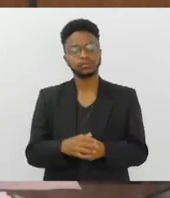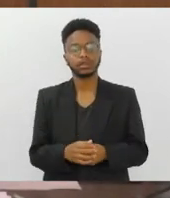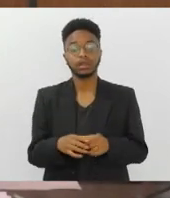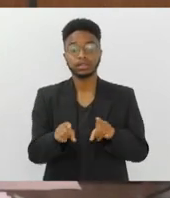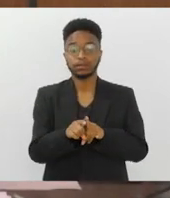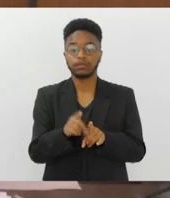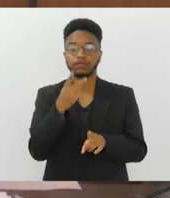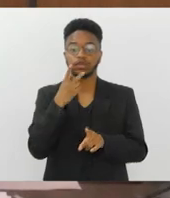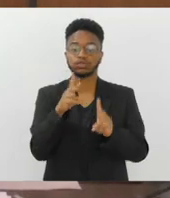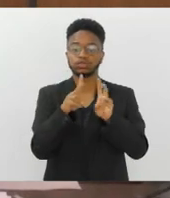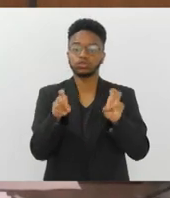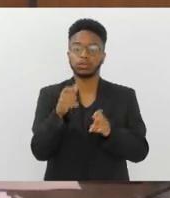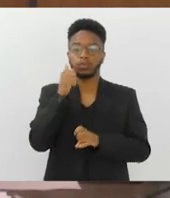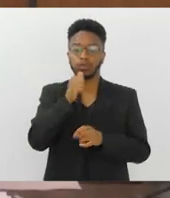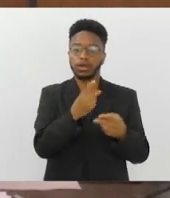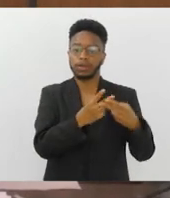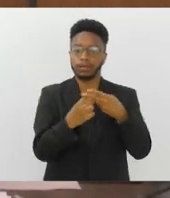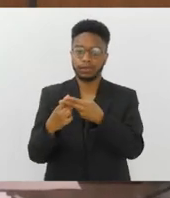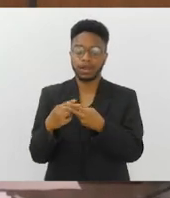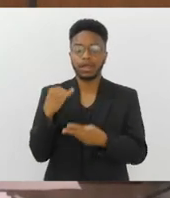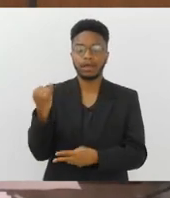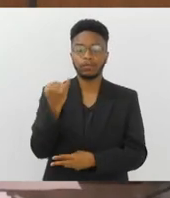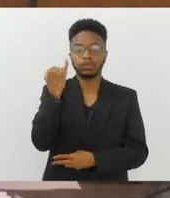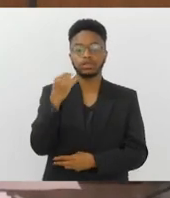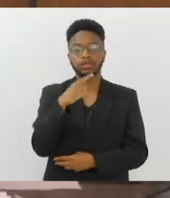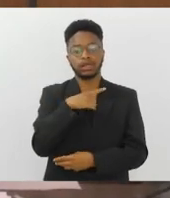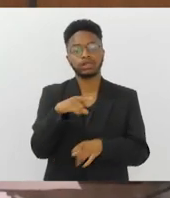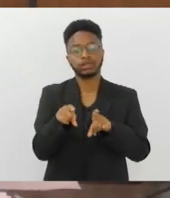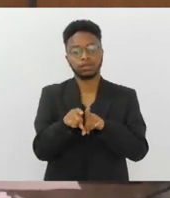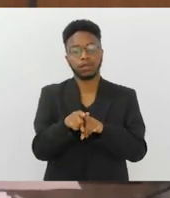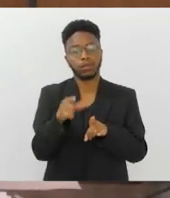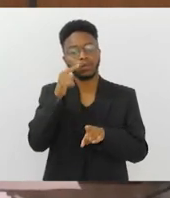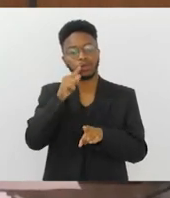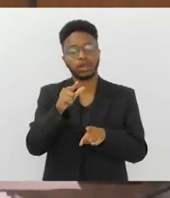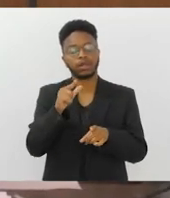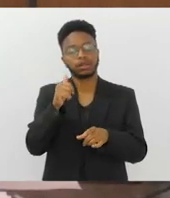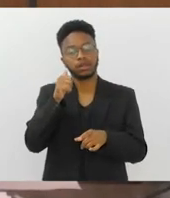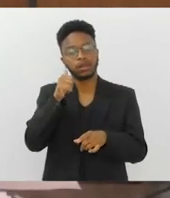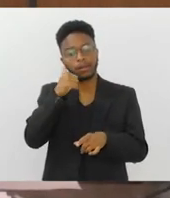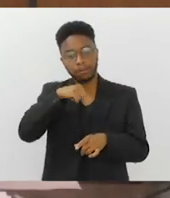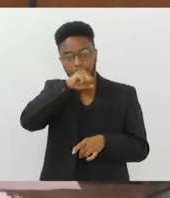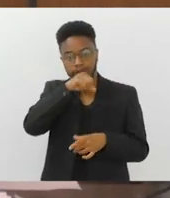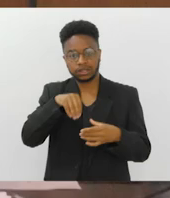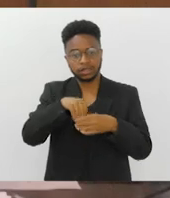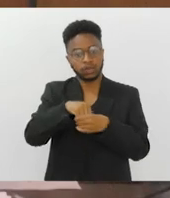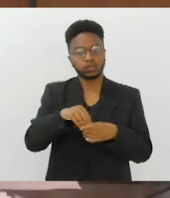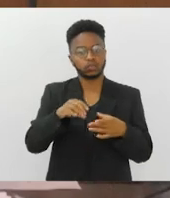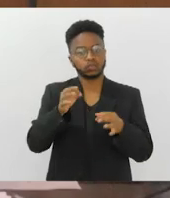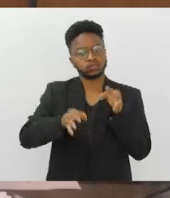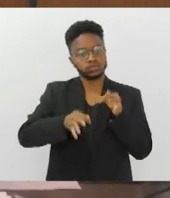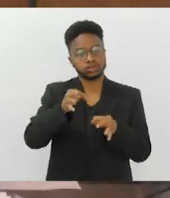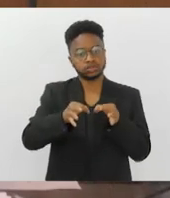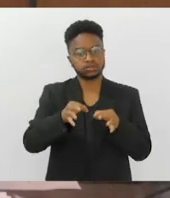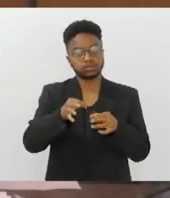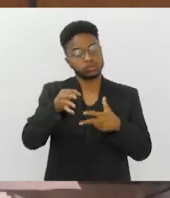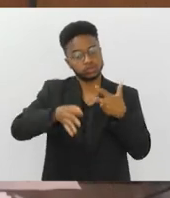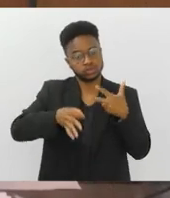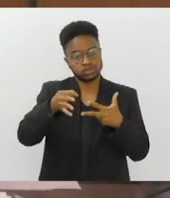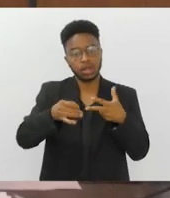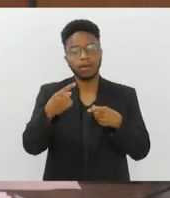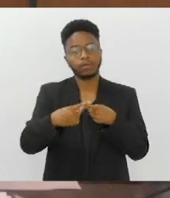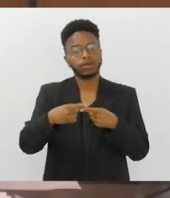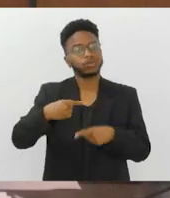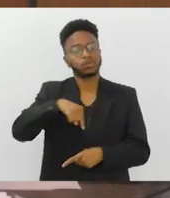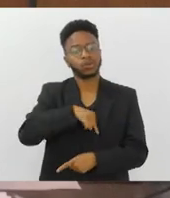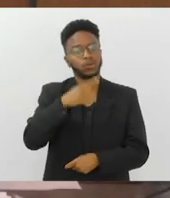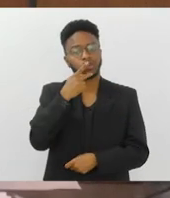em privação de liberdade, a importância de termos mães no judiciário, né, porque a gente não tinha que estar falando aqui sobre as mulheres que estão em